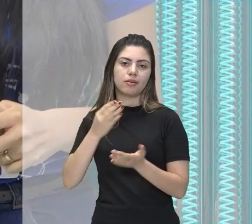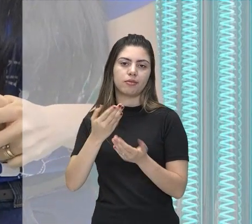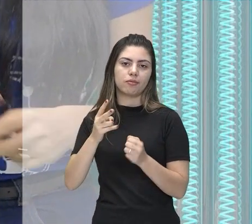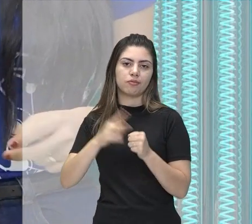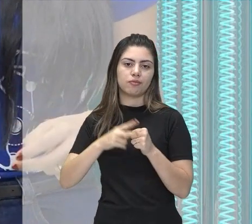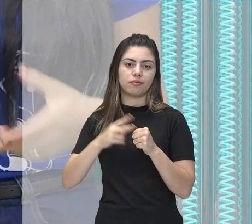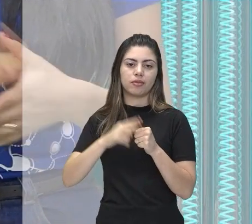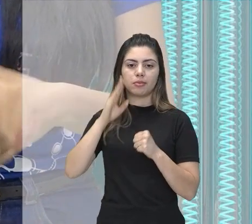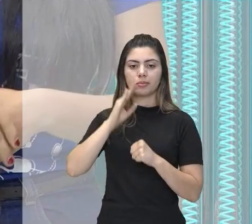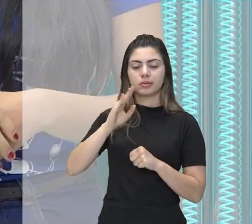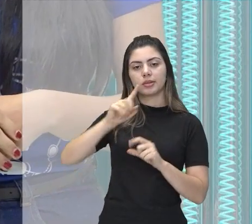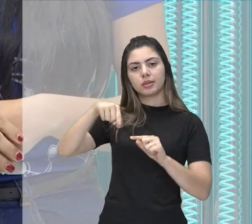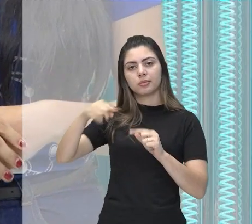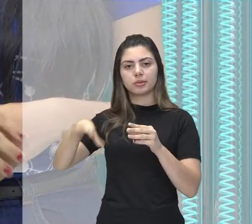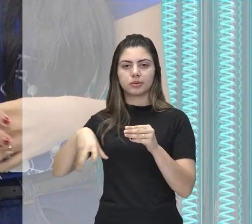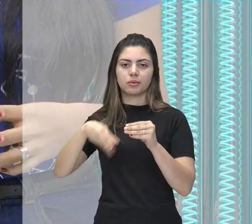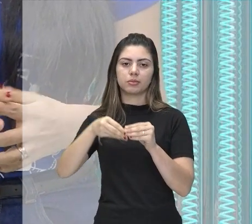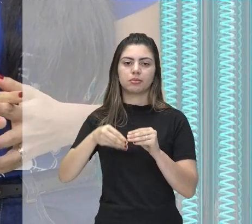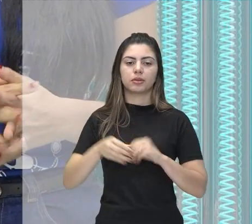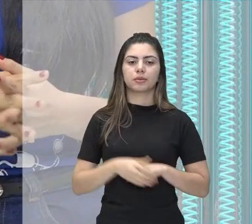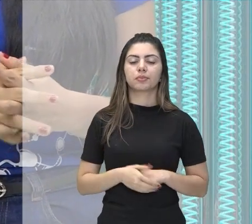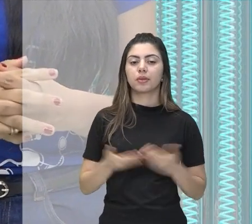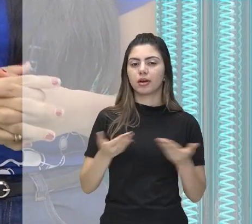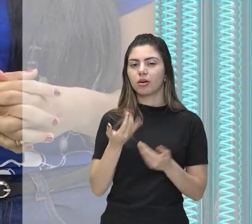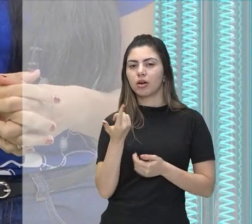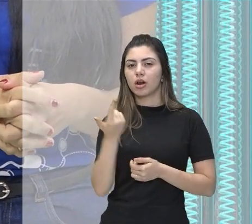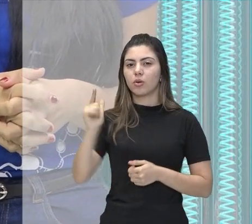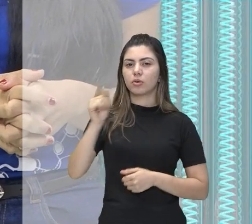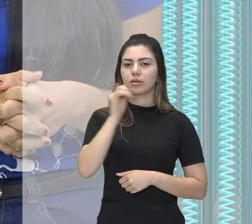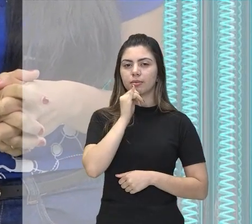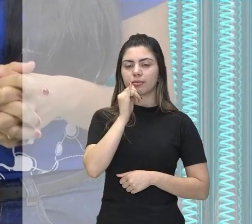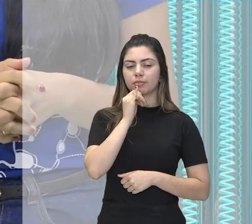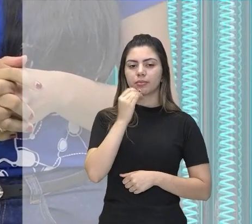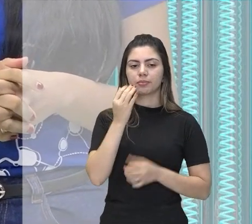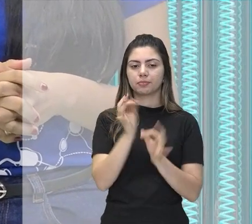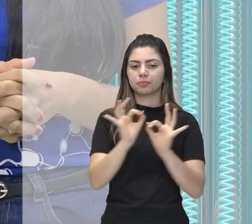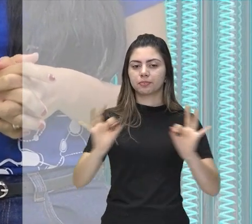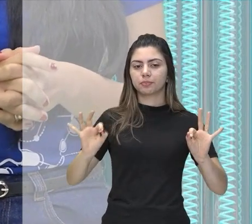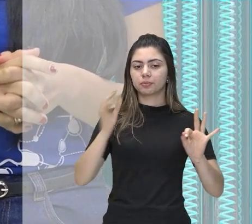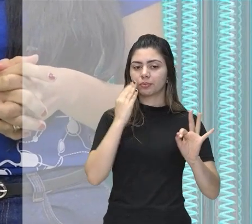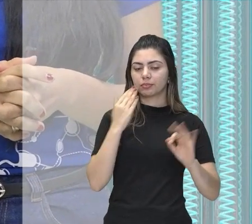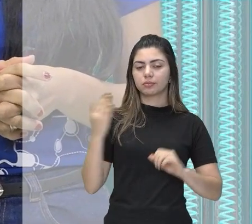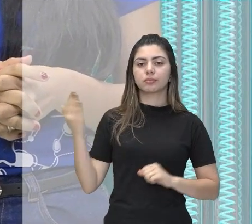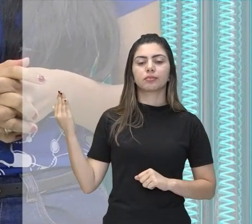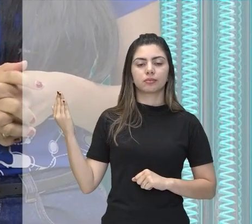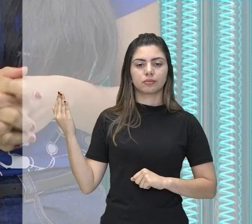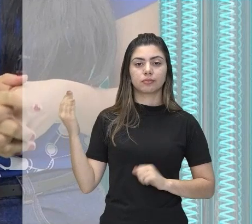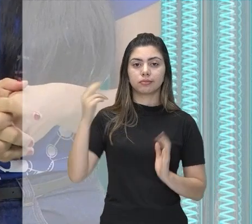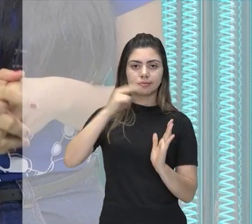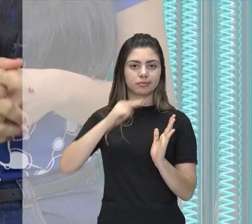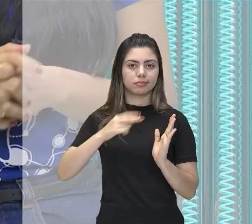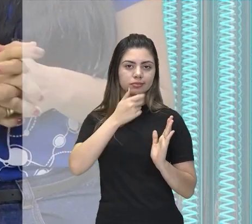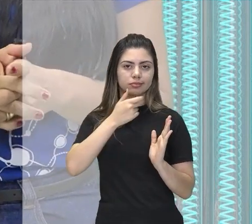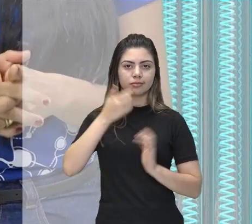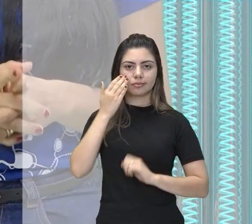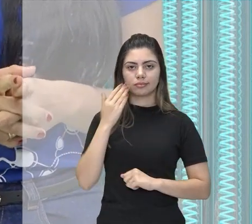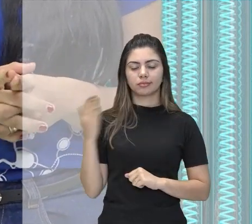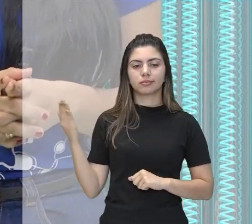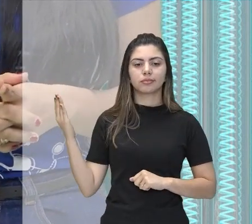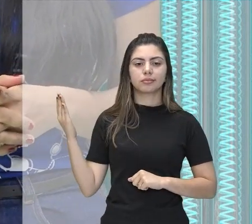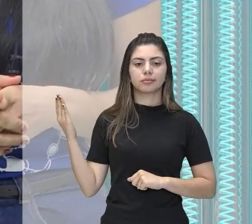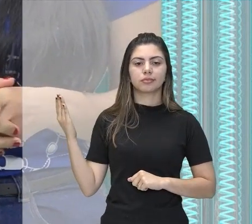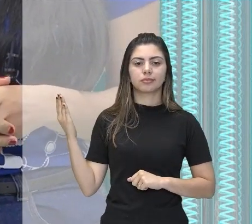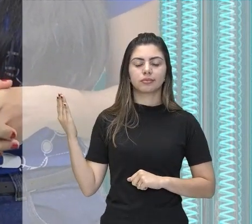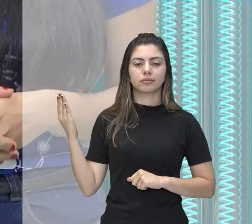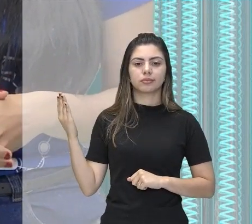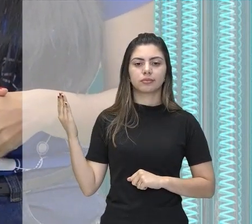English. Vamos analisar mais outras frases aqui. Então, aí, they will help us. They